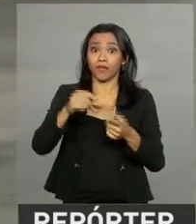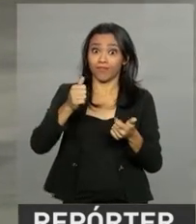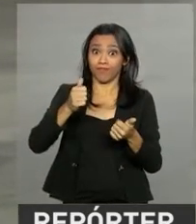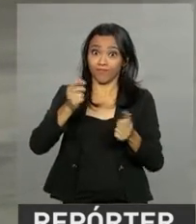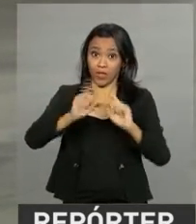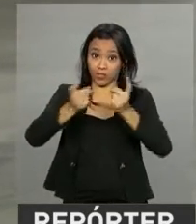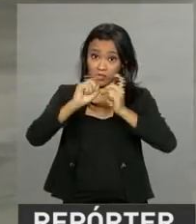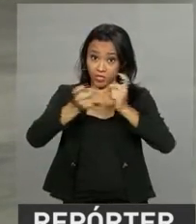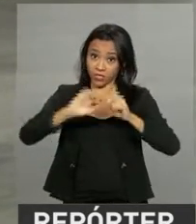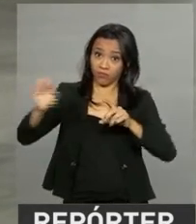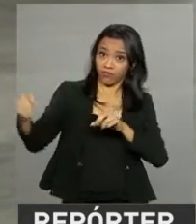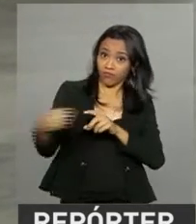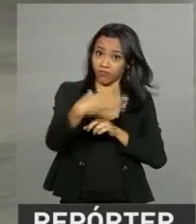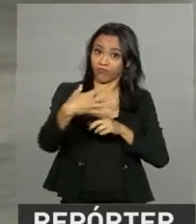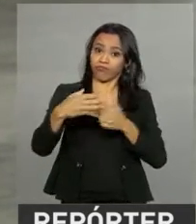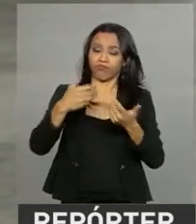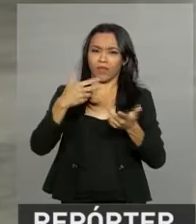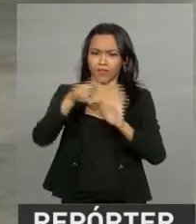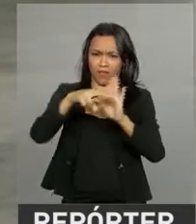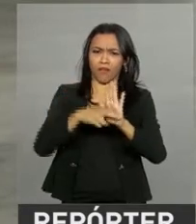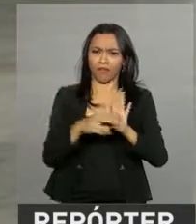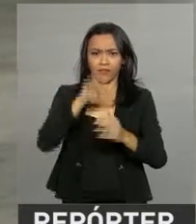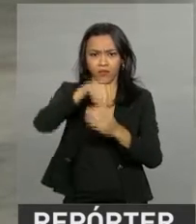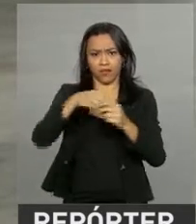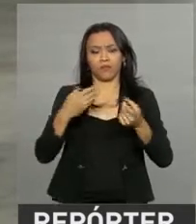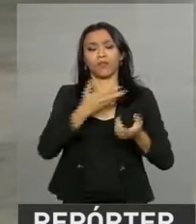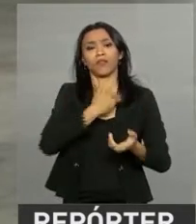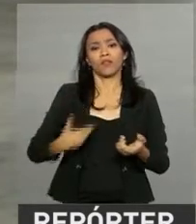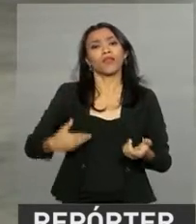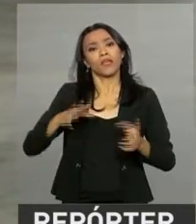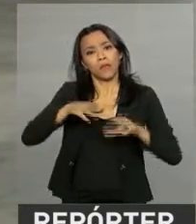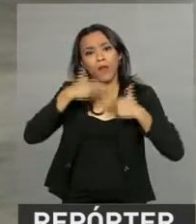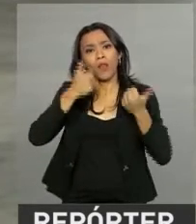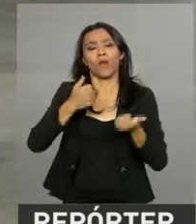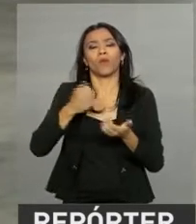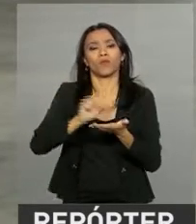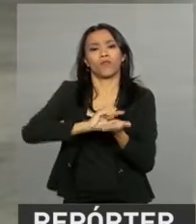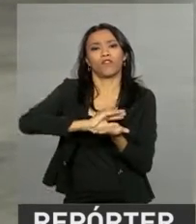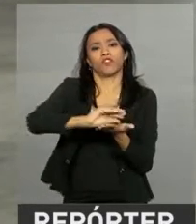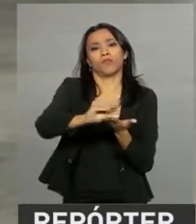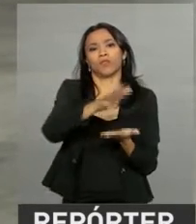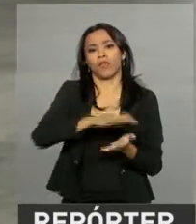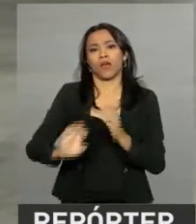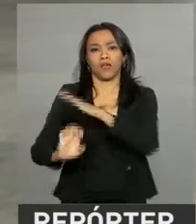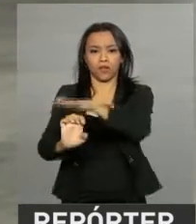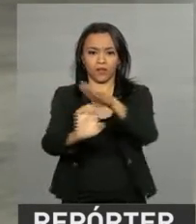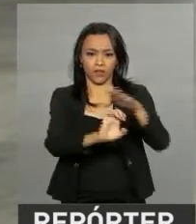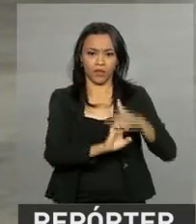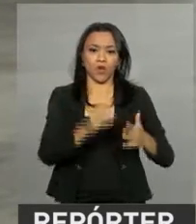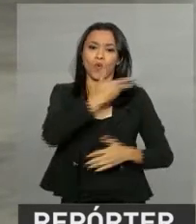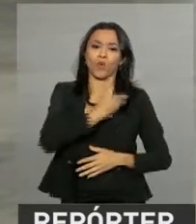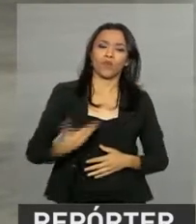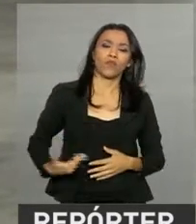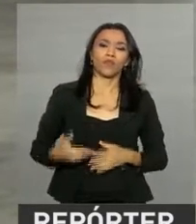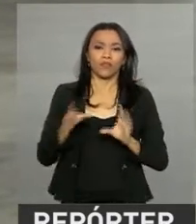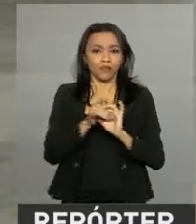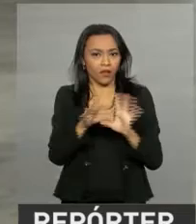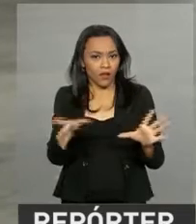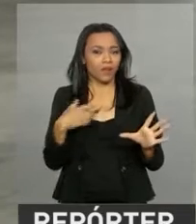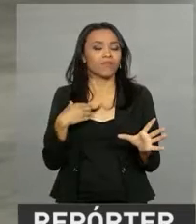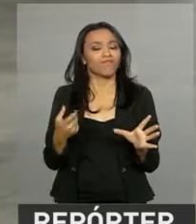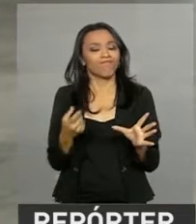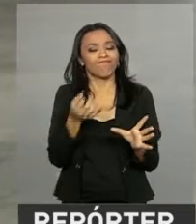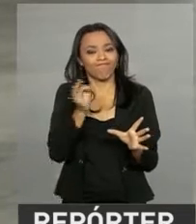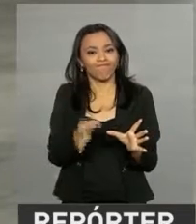criando um ambiente favorável para a concretização de investimentos privados o presidente lembra que o governo está disposto a financiar uma parte